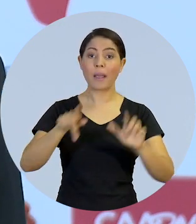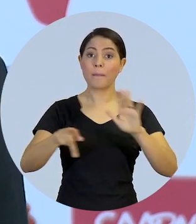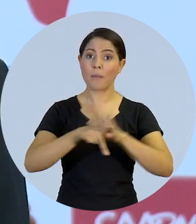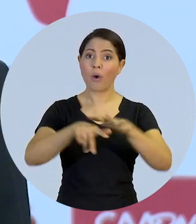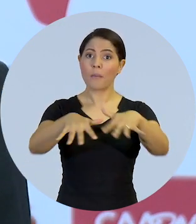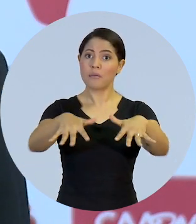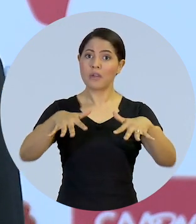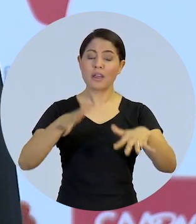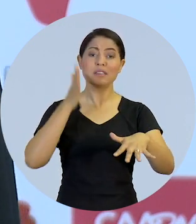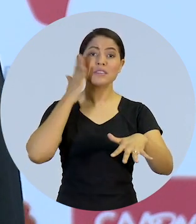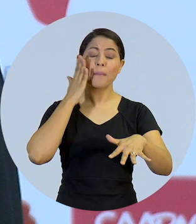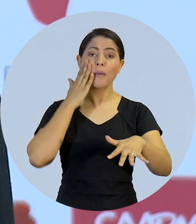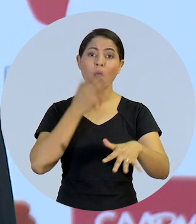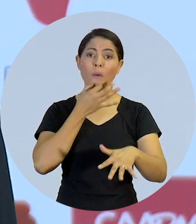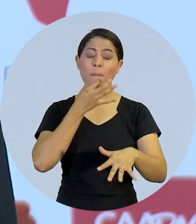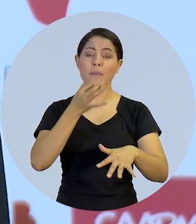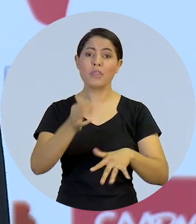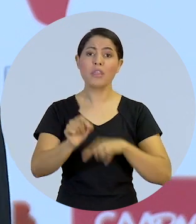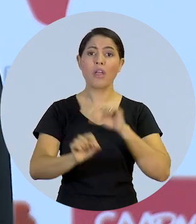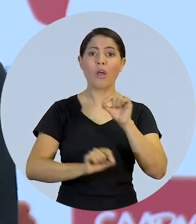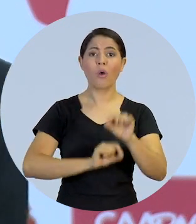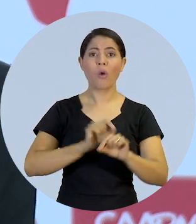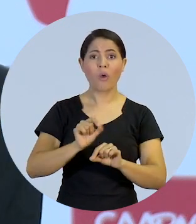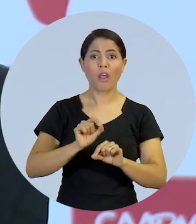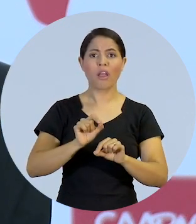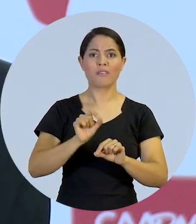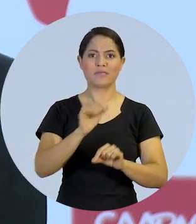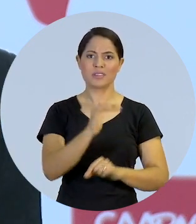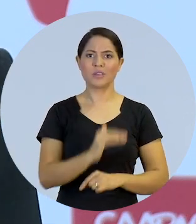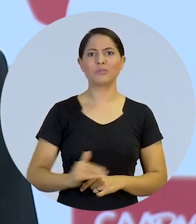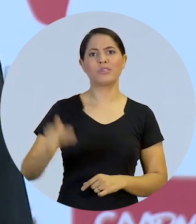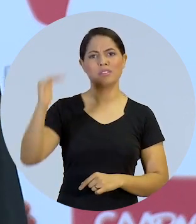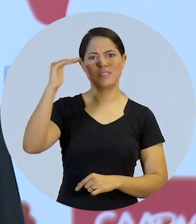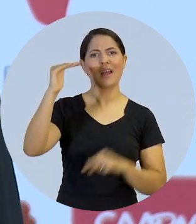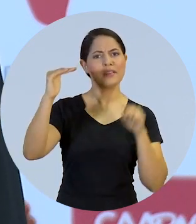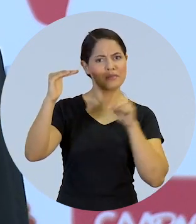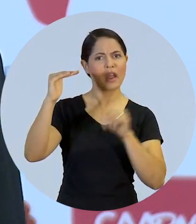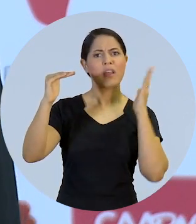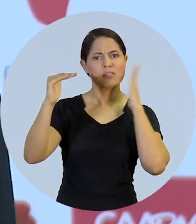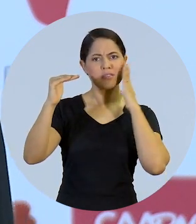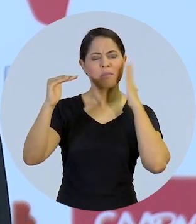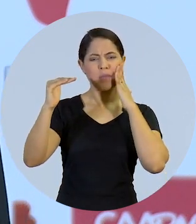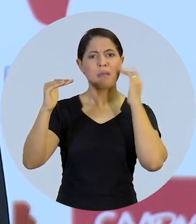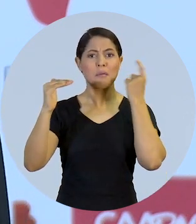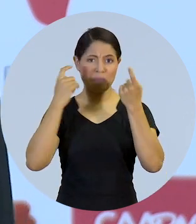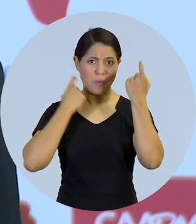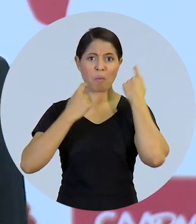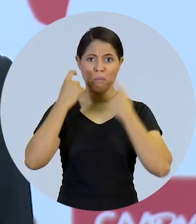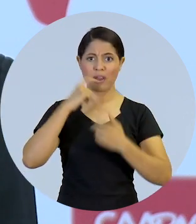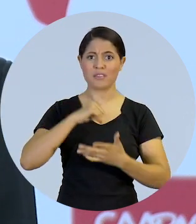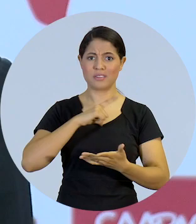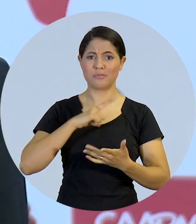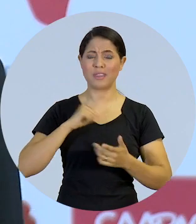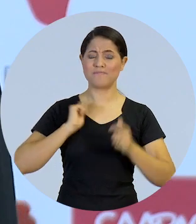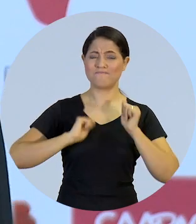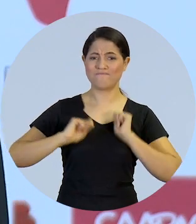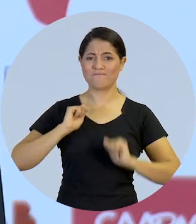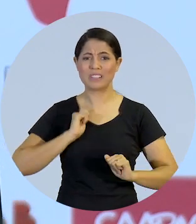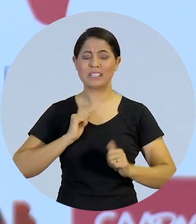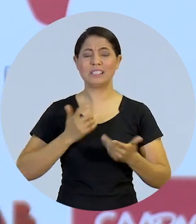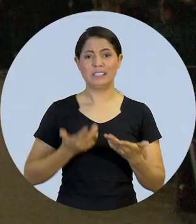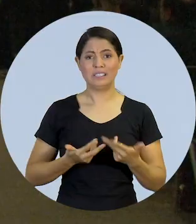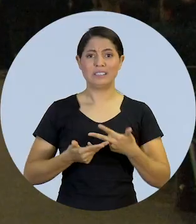ser audiência para que as autoridades ouçam as preocupações, as angústias,